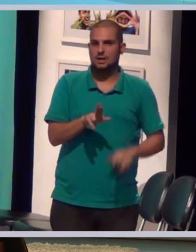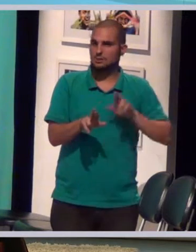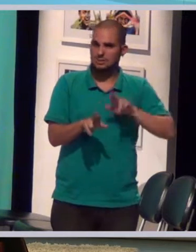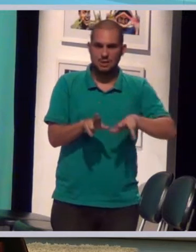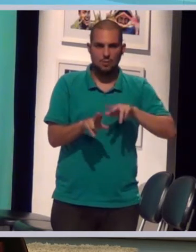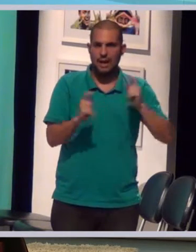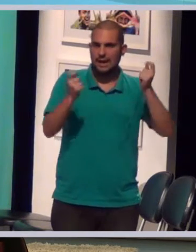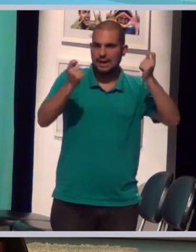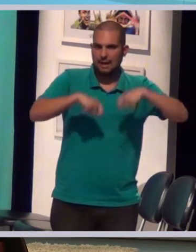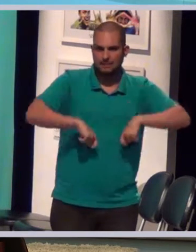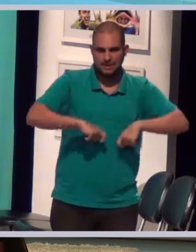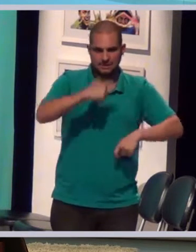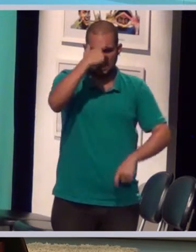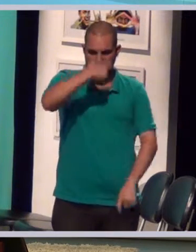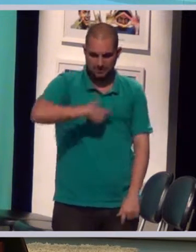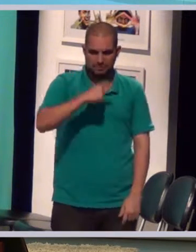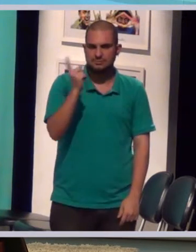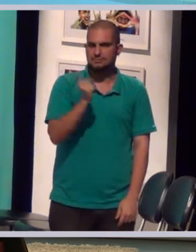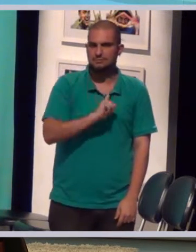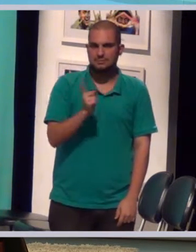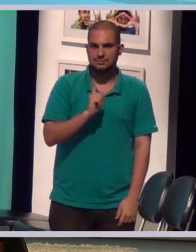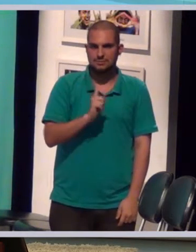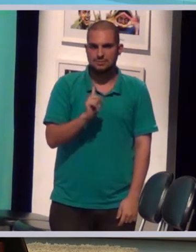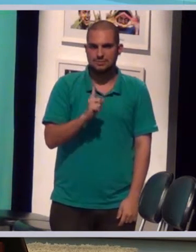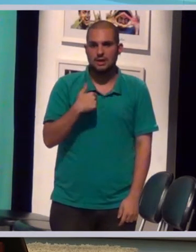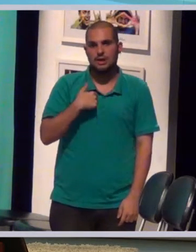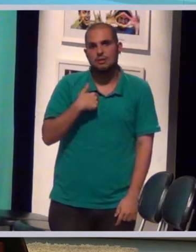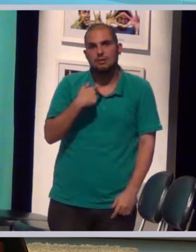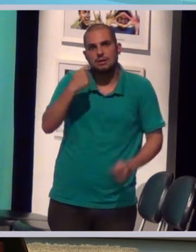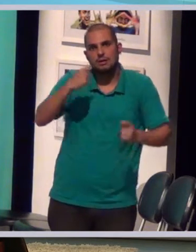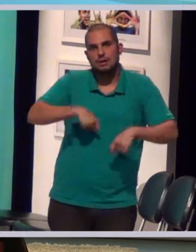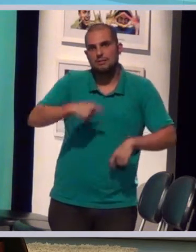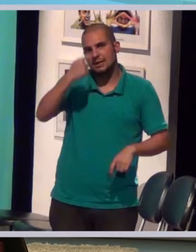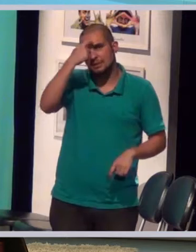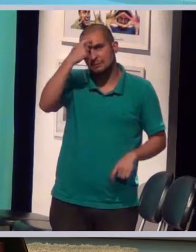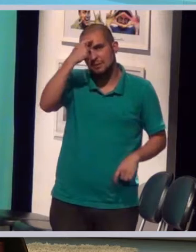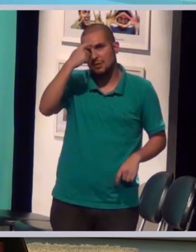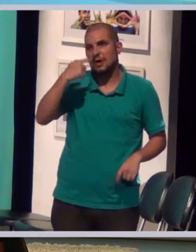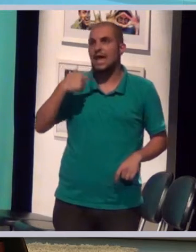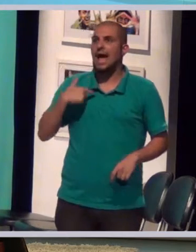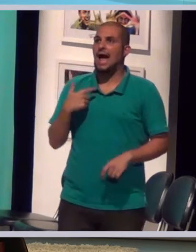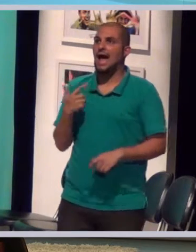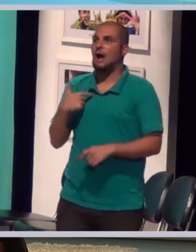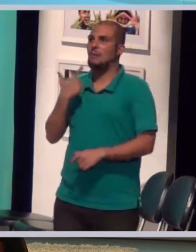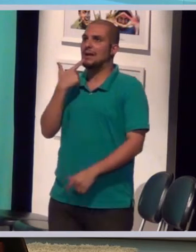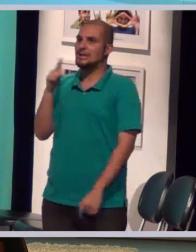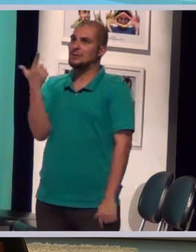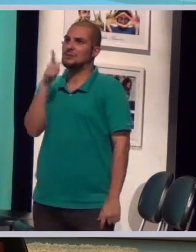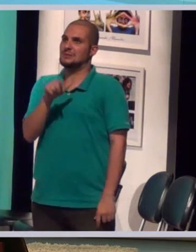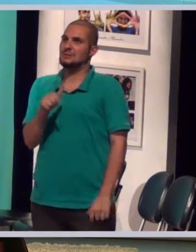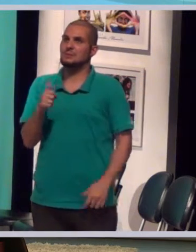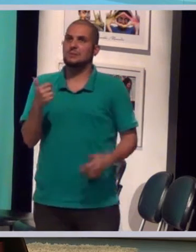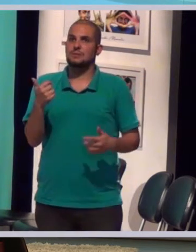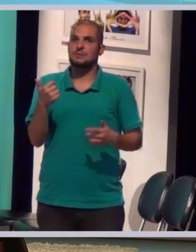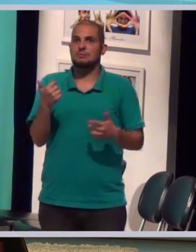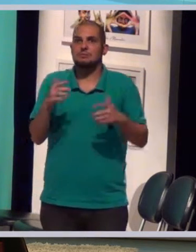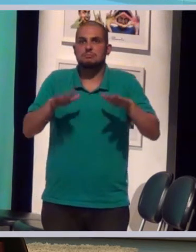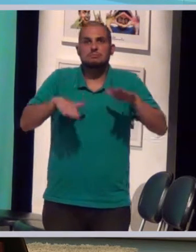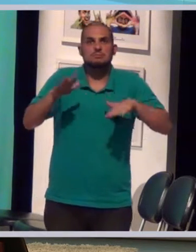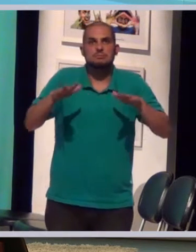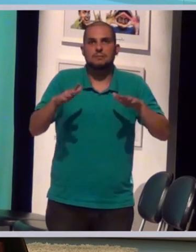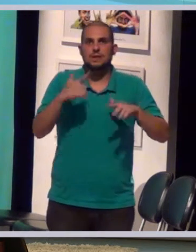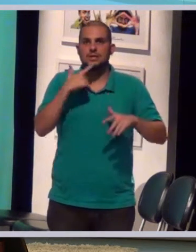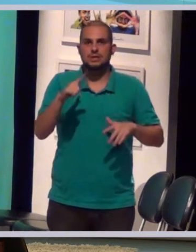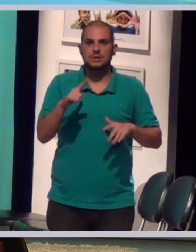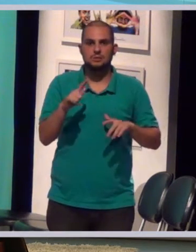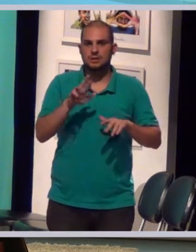a capacidade da pessoa. Eu tenho a mesma capacidade de memória. Eu não posso uma hora ter uma habilidade e outra hora ter outra. Então, isso não reflete a